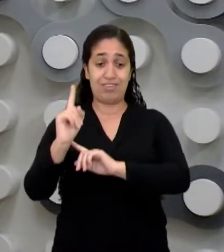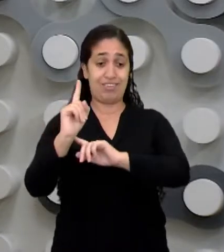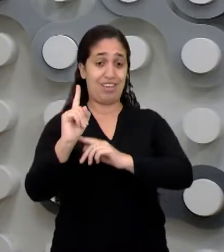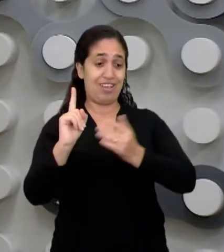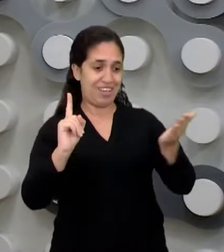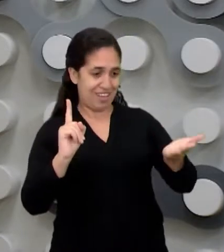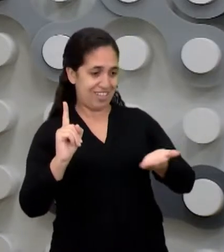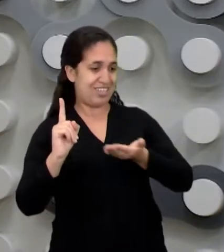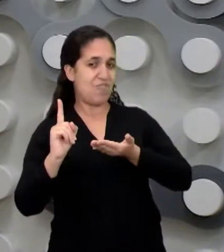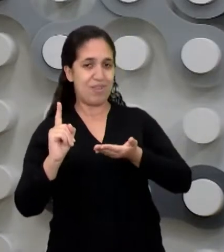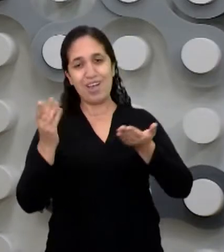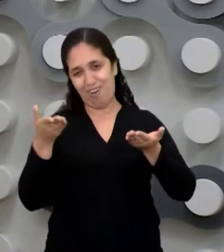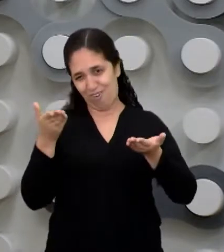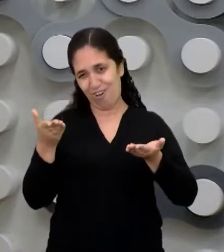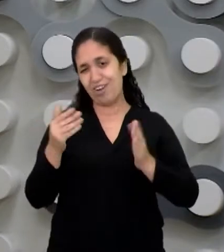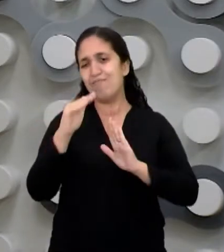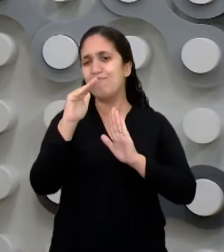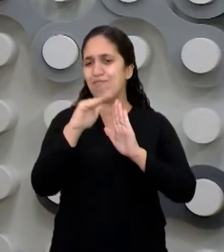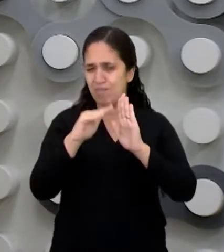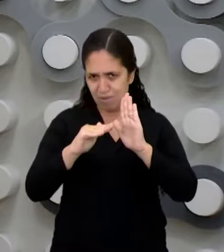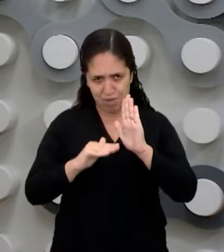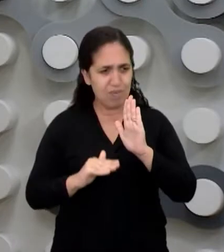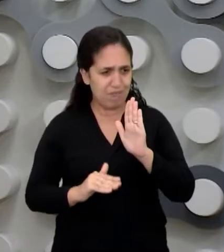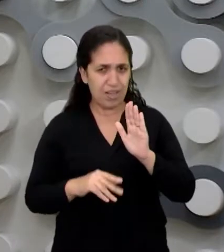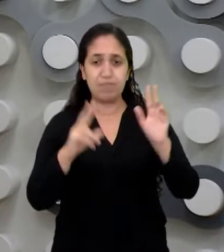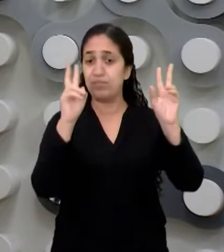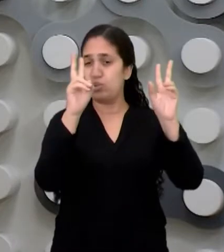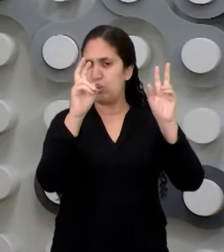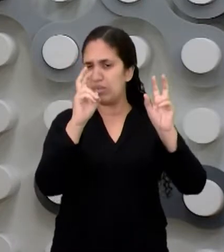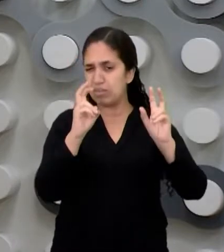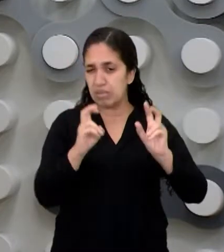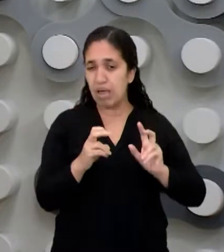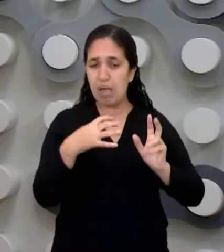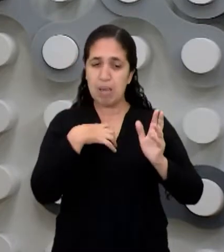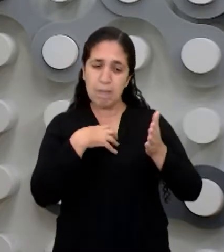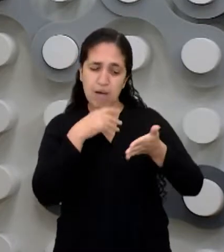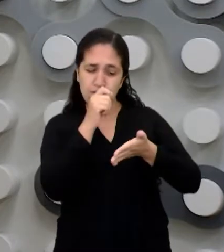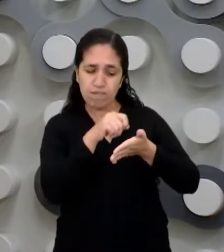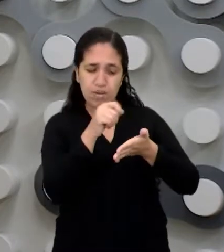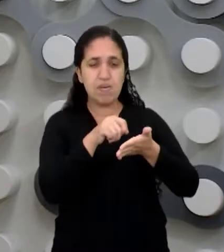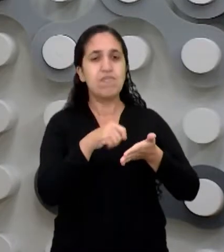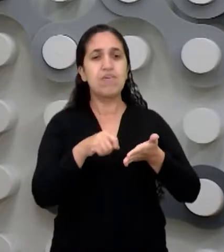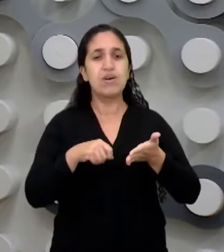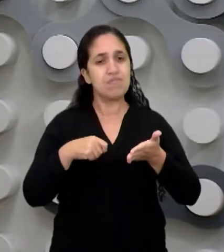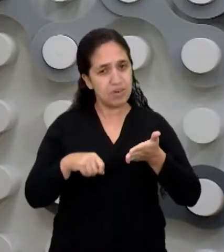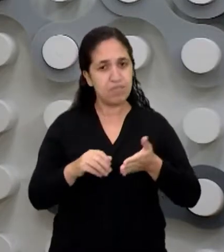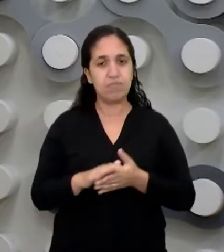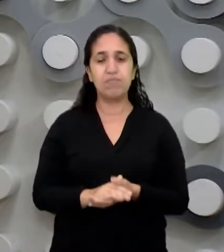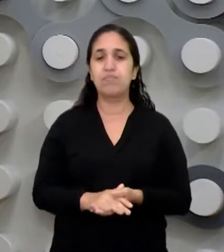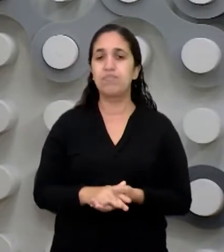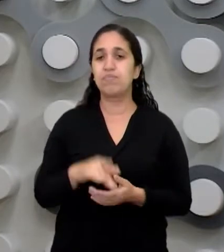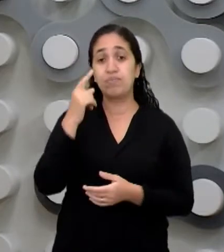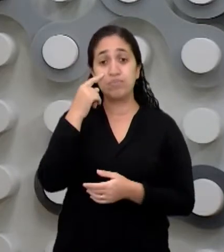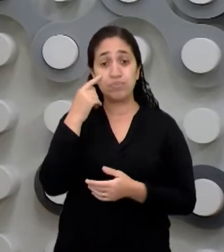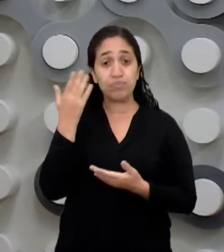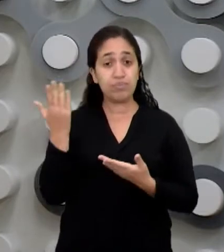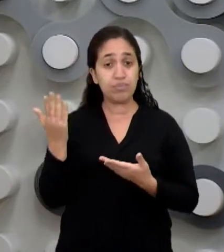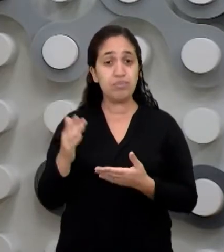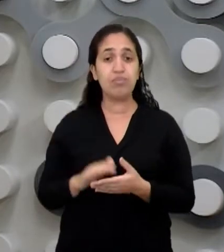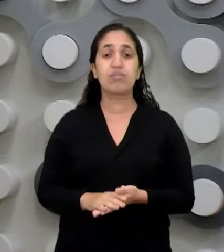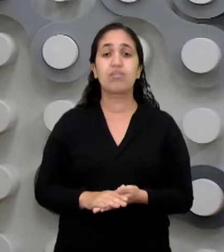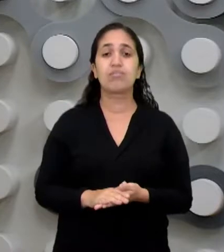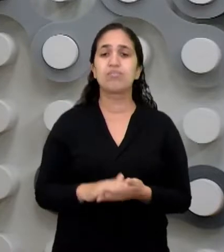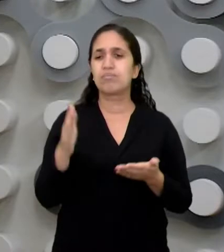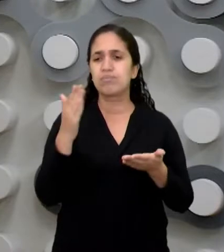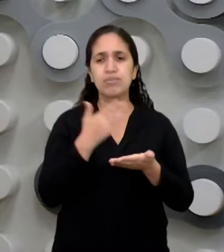gente vai apresentar tudo aqui agora, tá? Um anfitrião, os temas, as formas de registro, né? Vamos ver então. Para começar então, antes da gente